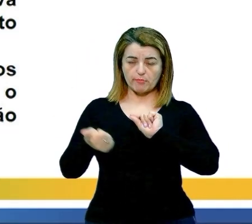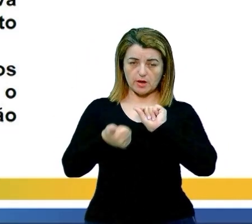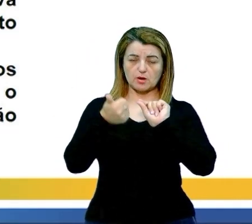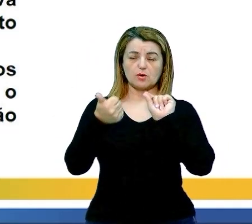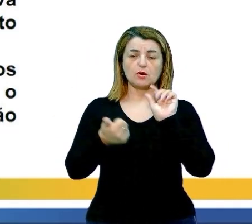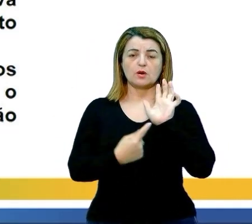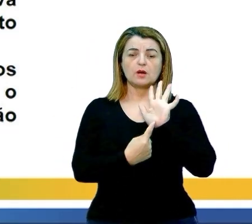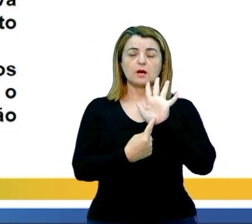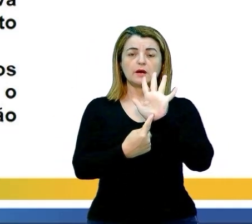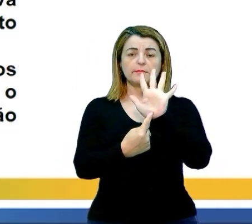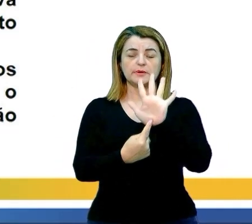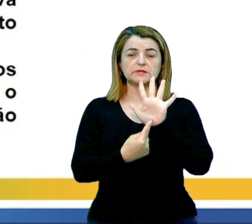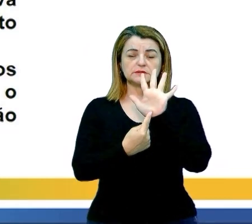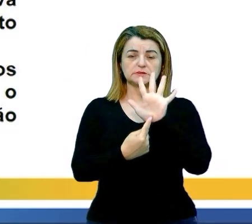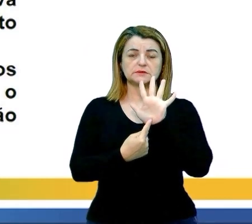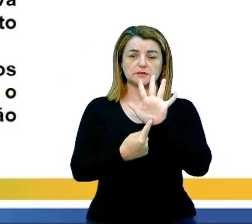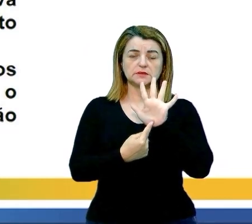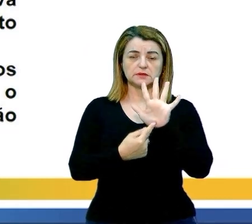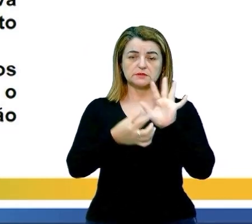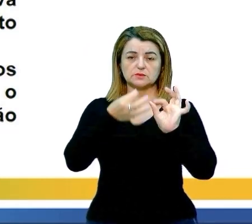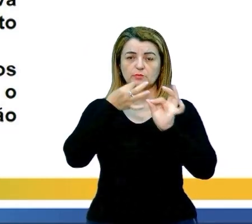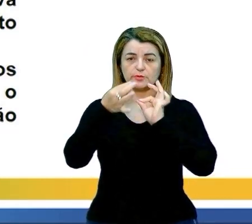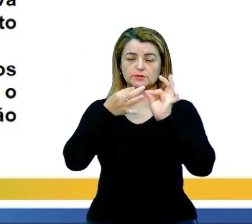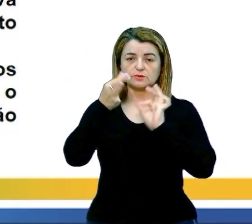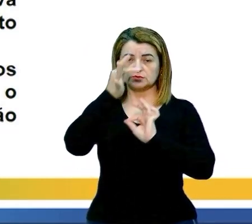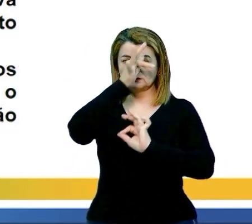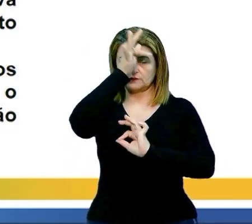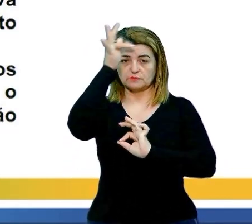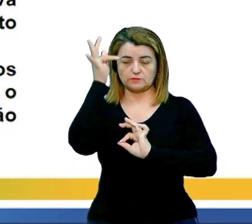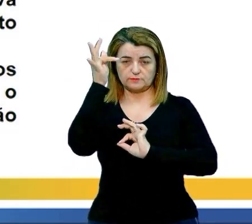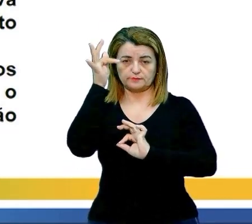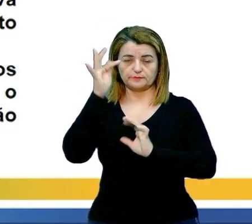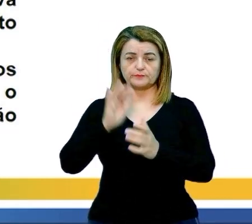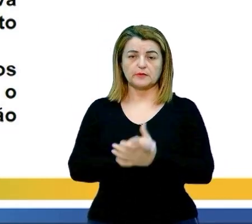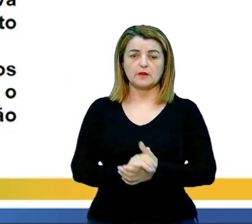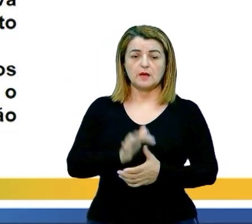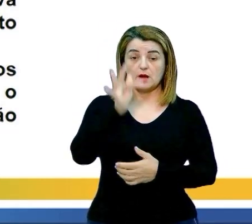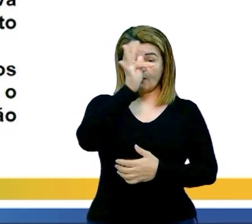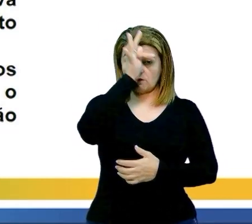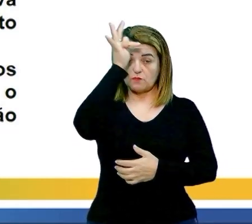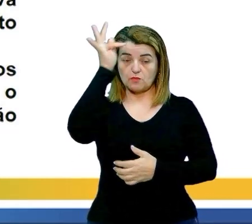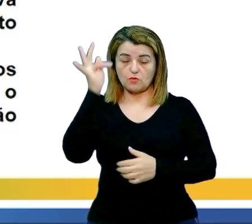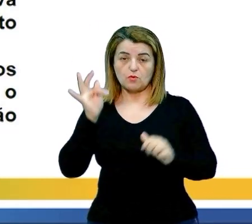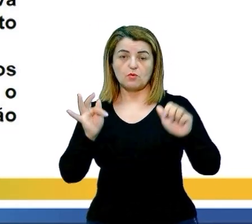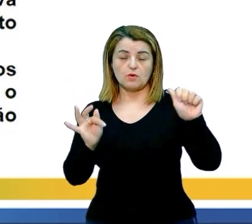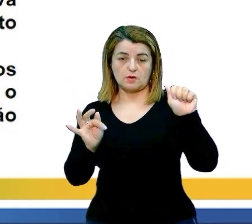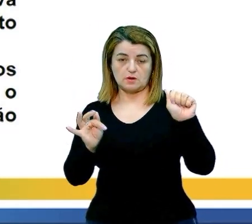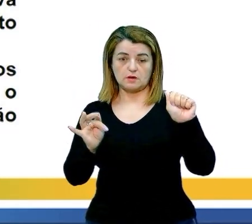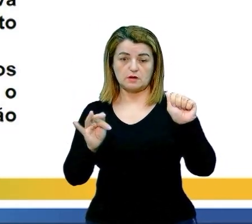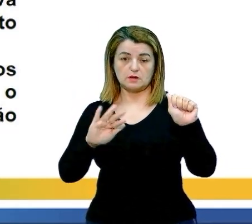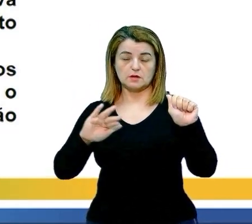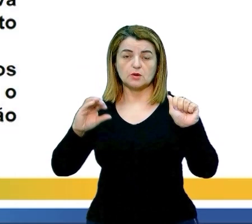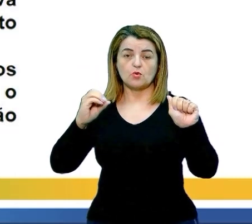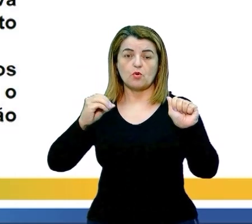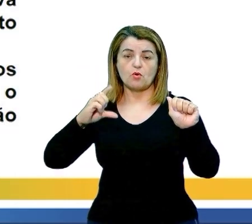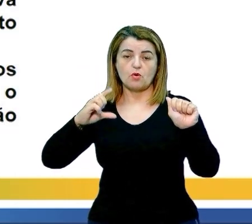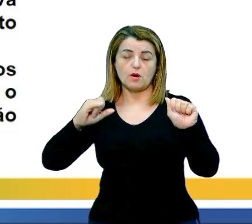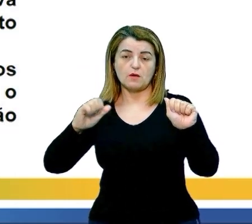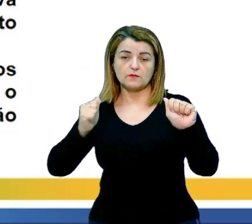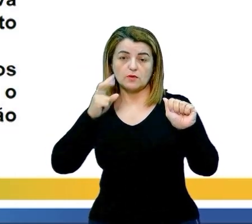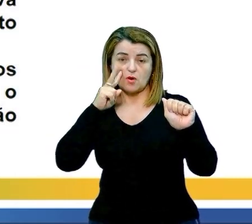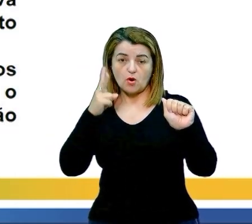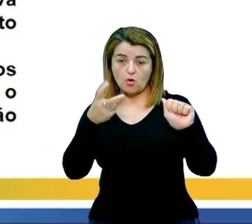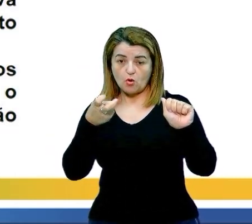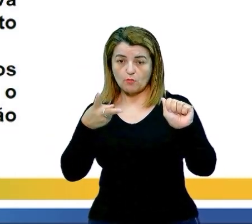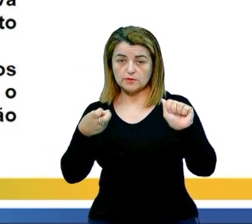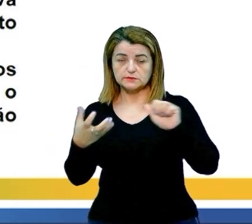as concepções de Foucault e Oliveira. Foucault como Oliveira, letra A. Foucault e Oliveira